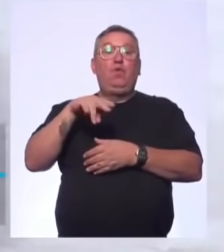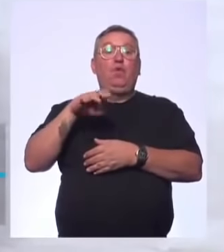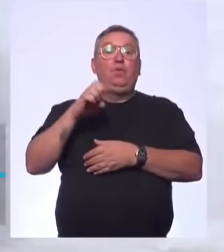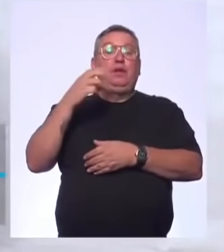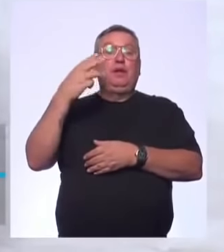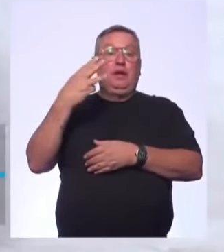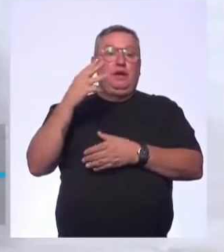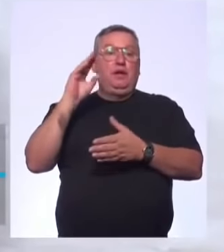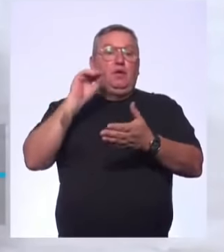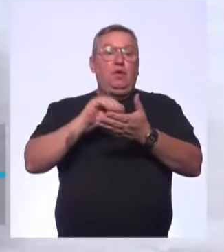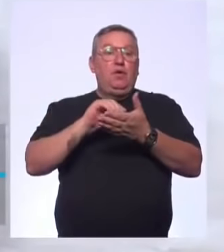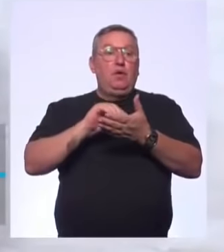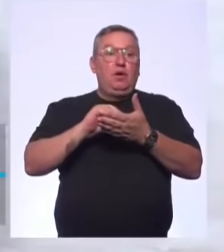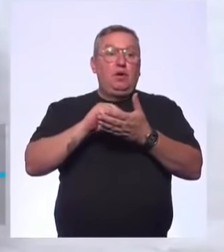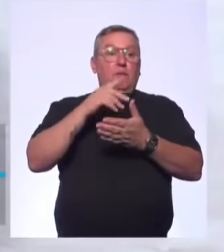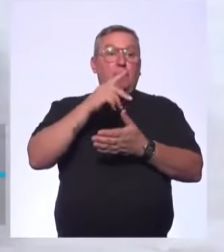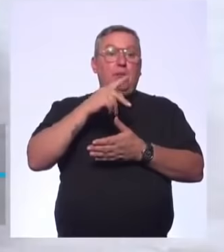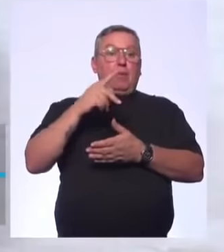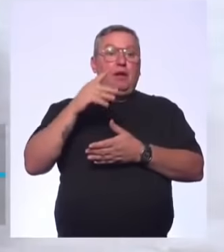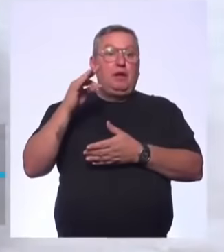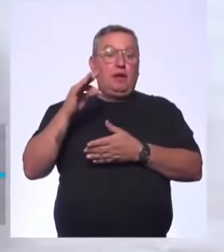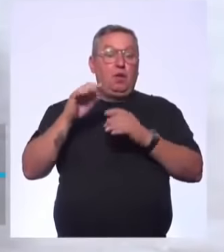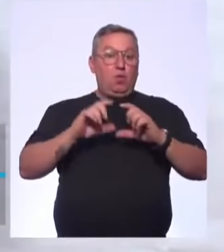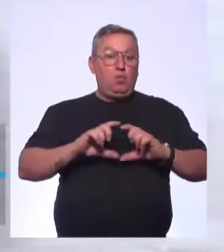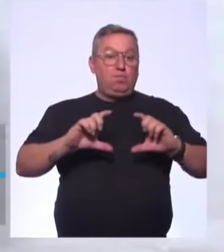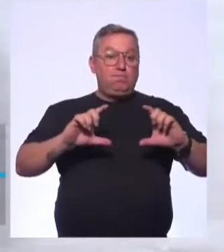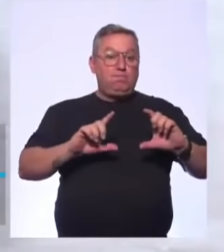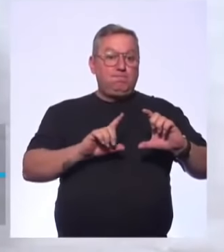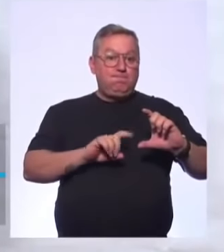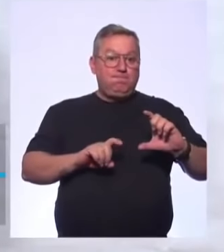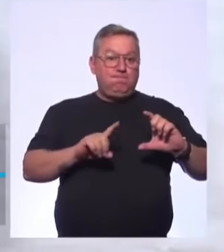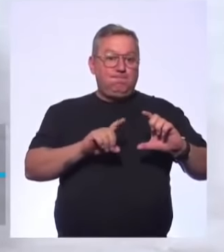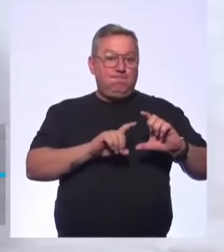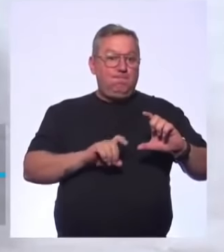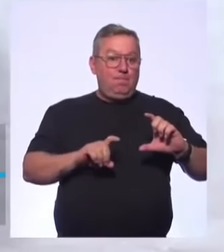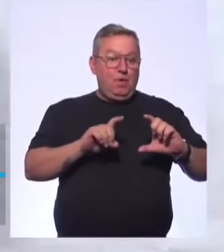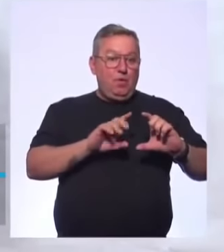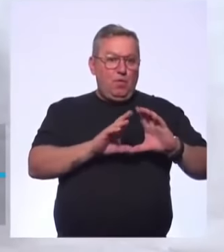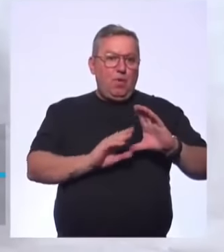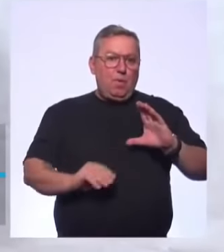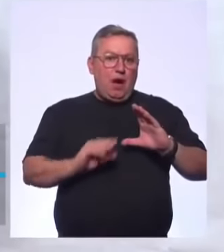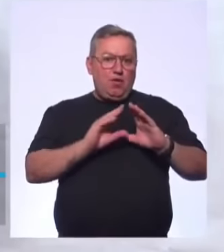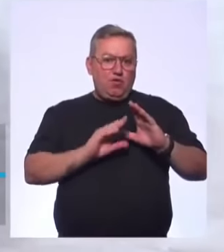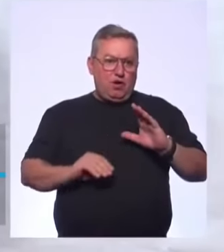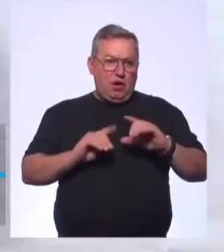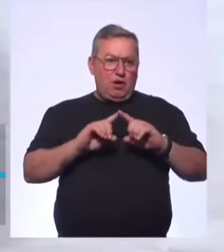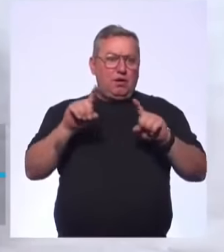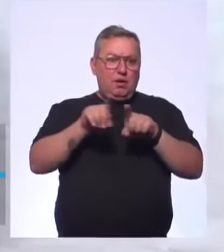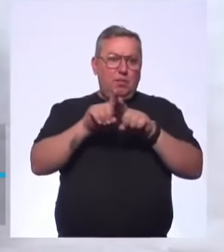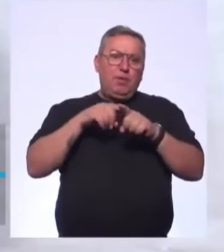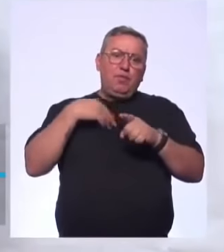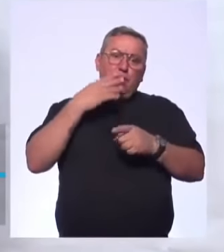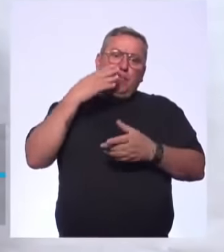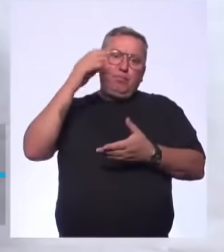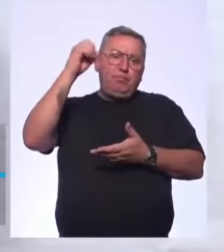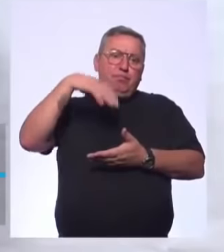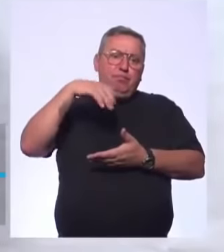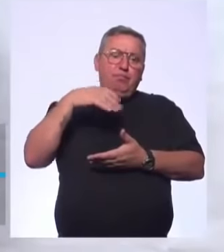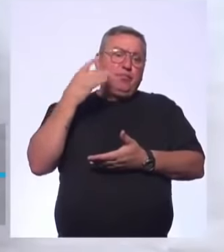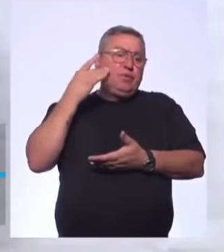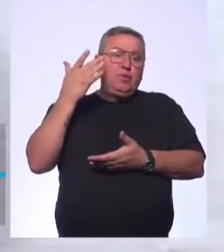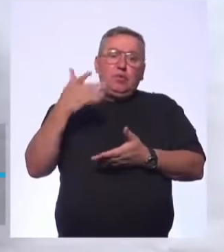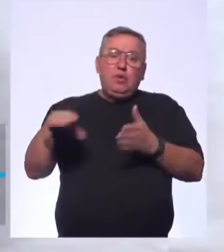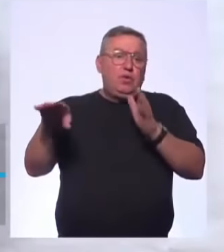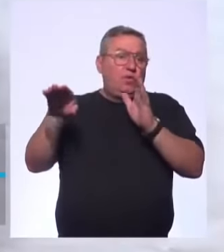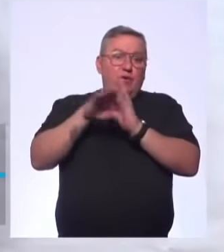bem, eu coloquei ali na frente do PPT um QR Code para você baixar. Vou pedir para você dar print, né? Porque eu não sei ainda quando o